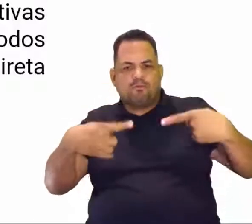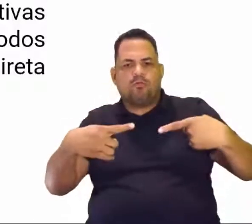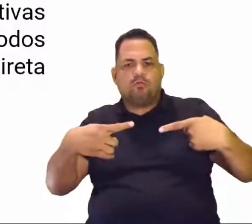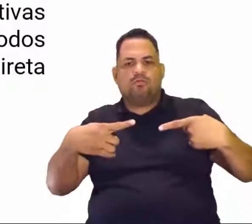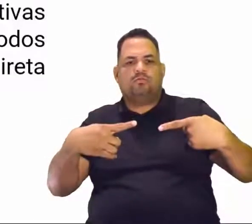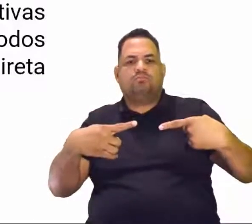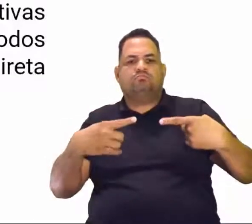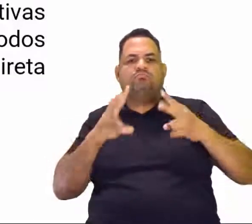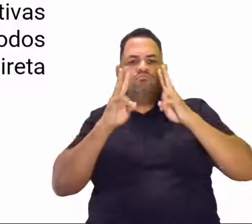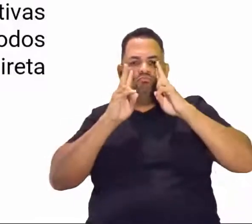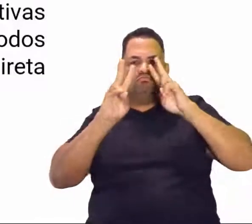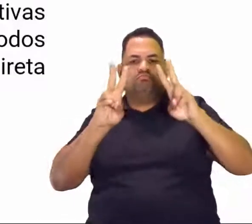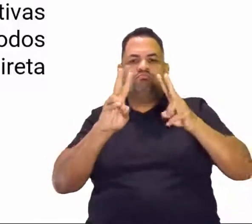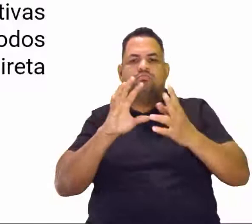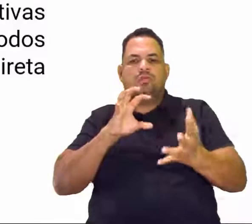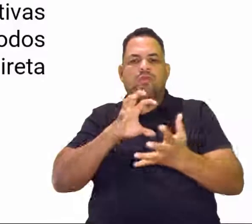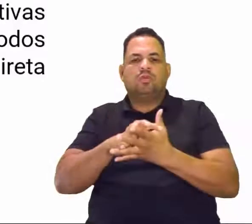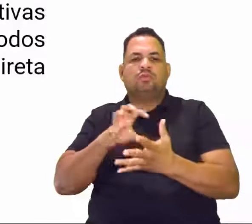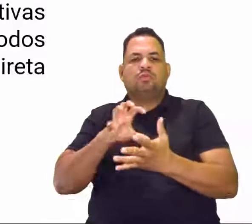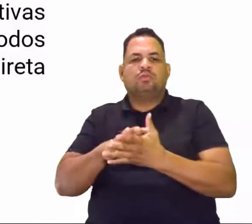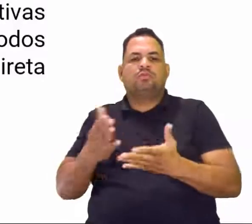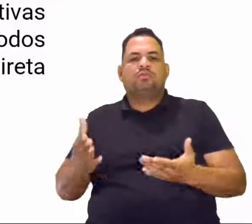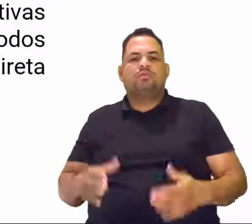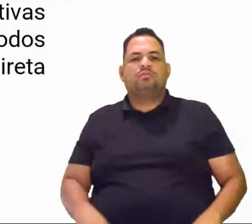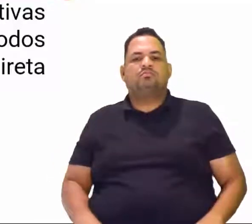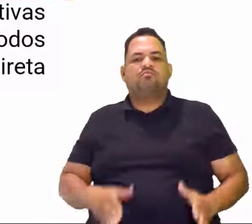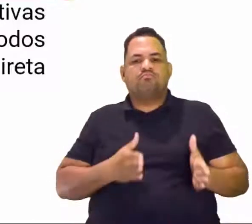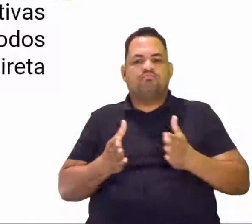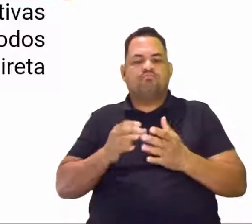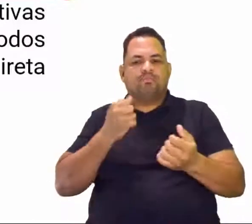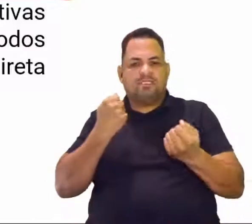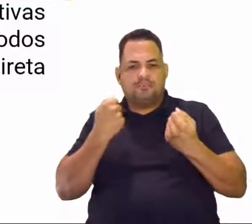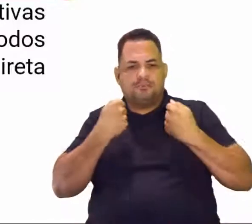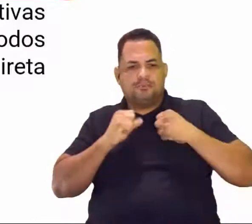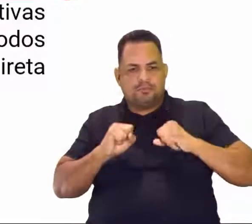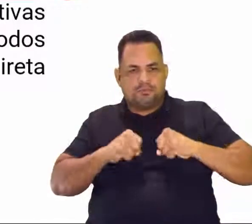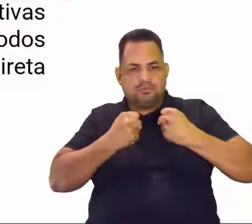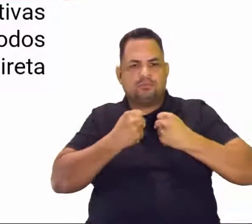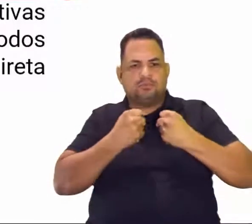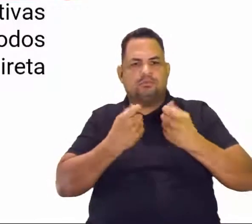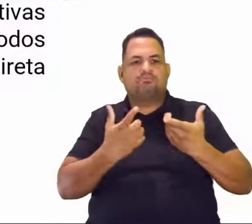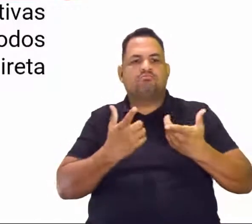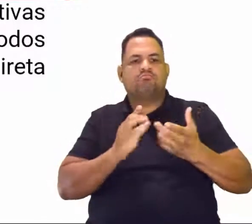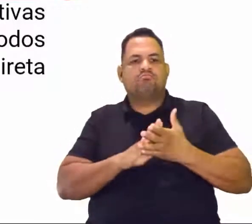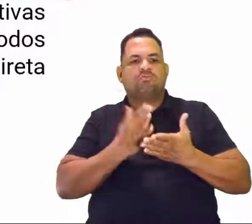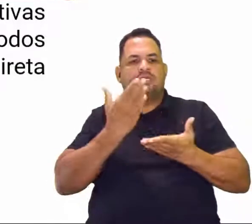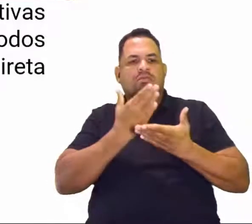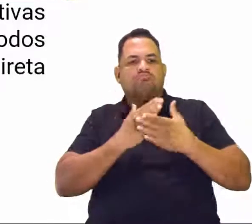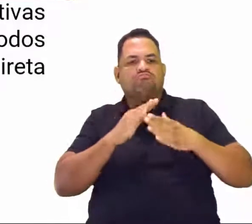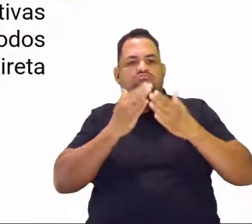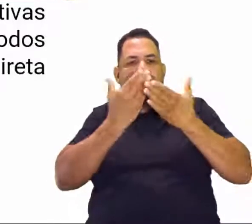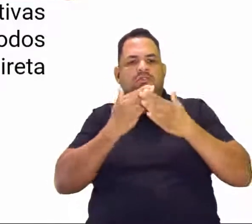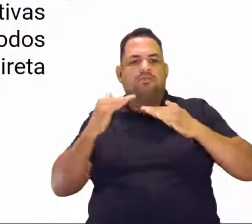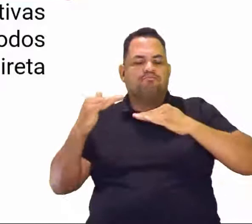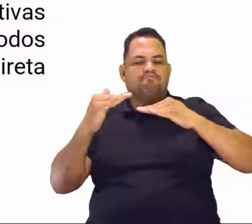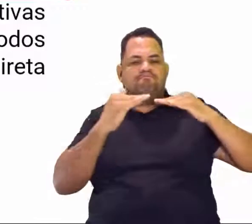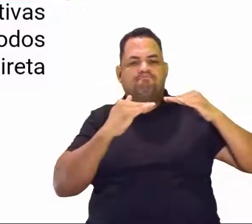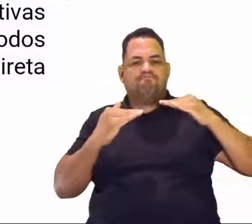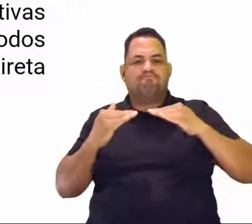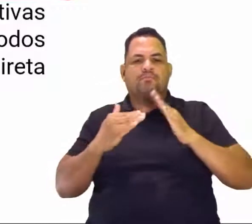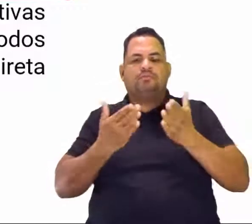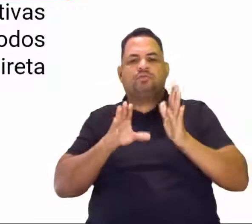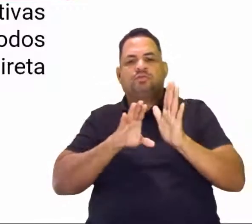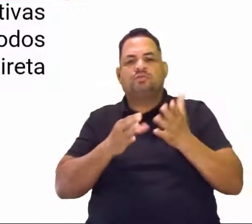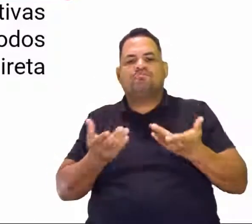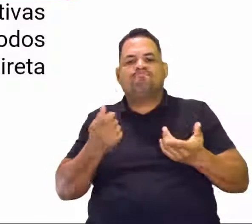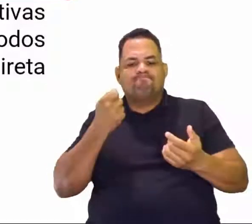visão colonialista então a decolonialidad é considerado como um caminho para resistir e desconstruir os padrões que